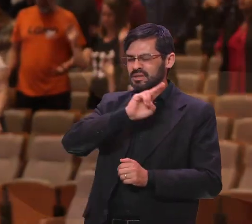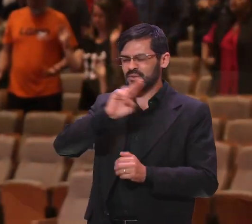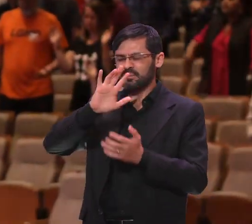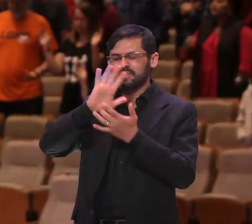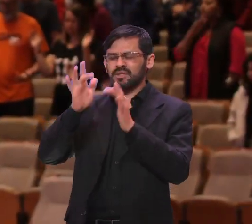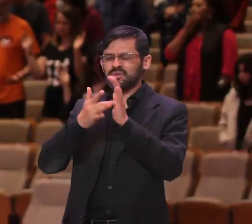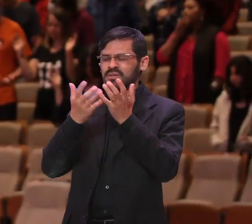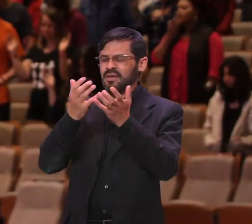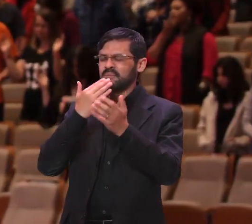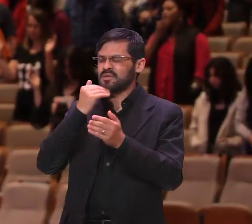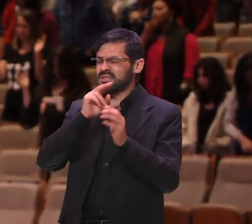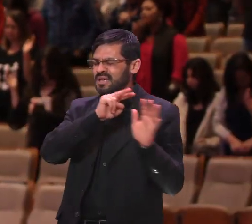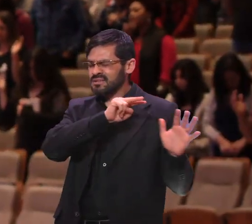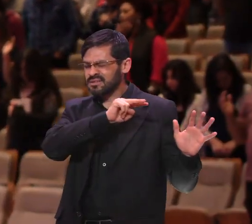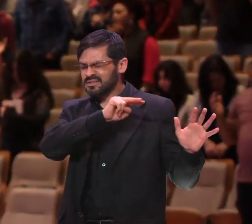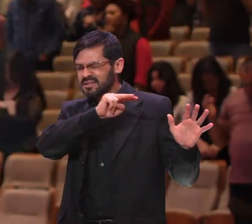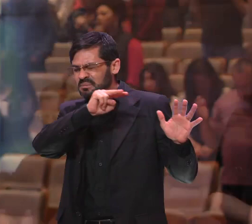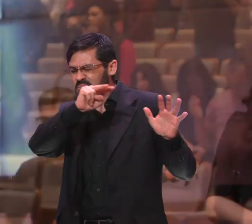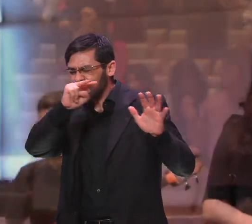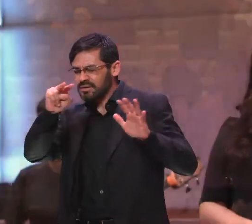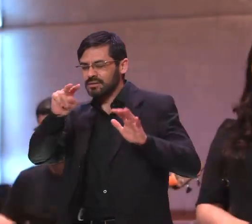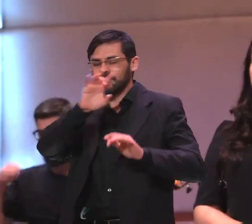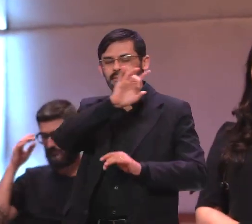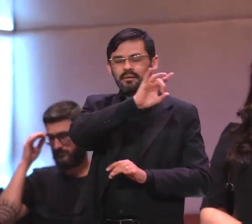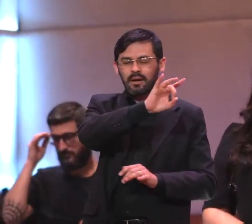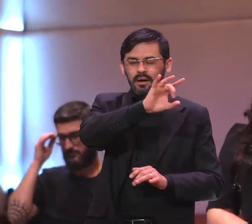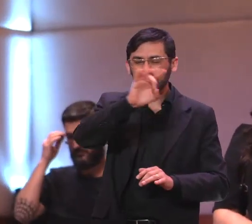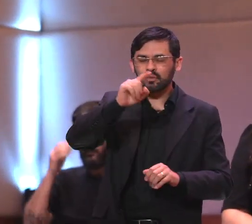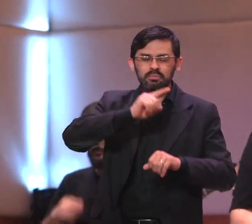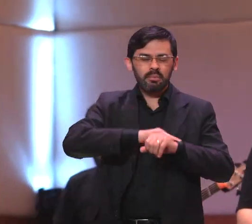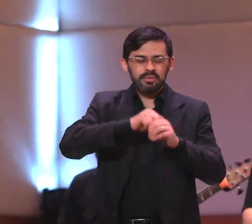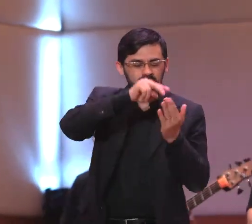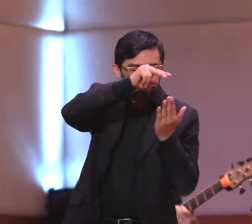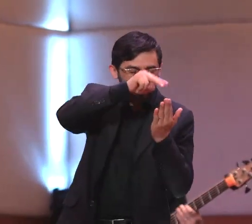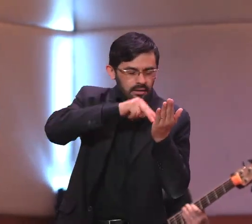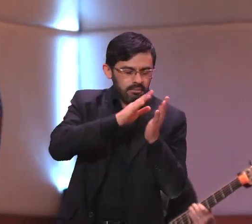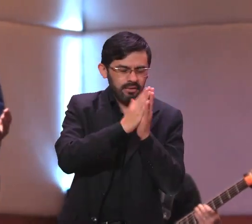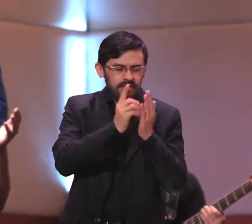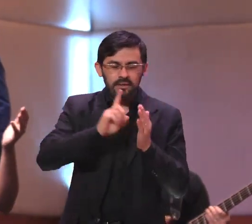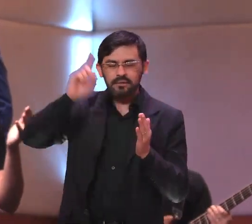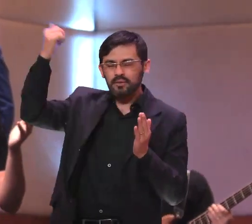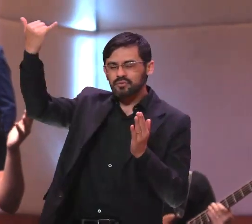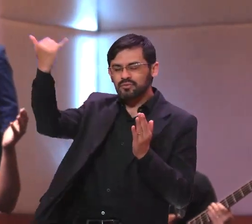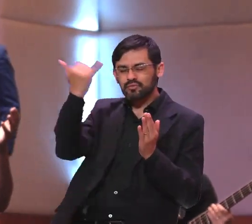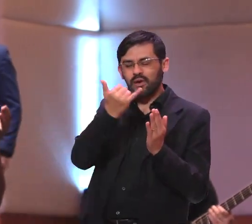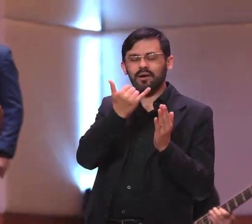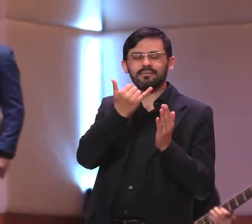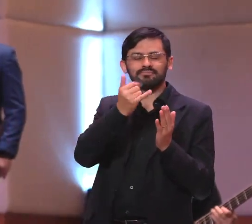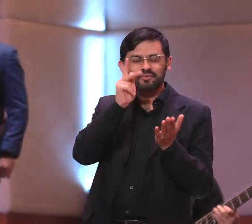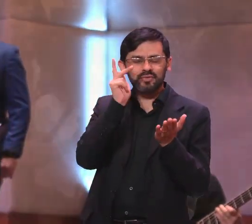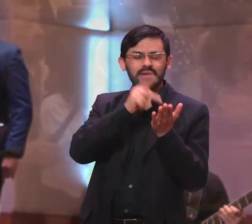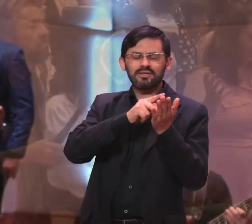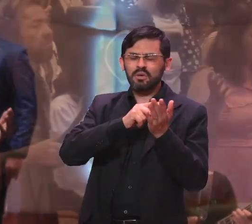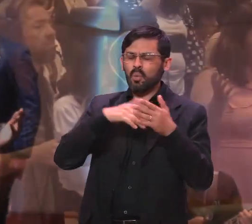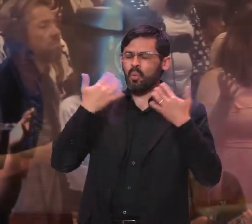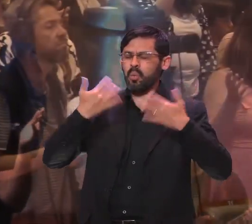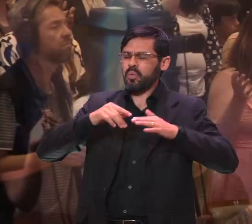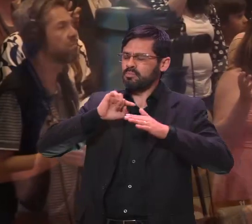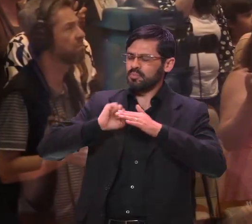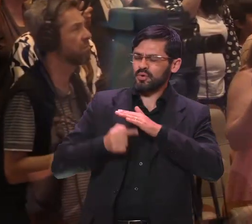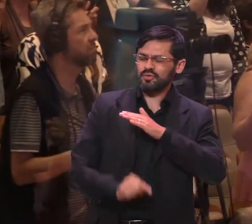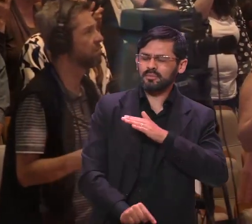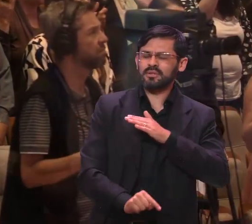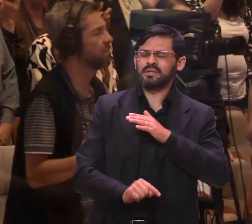quero pedir que essa semana os meus irmãos, ao lerem a Bíblia, o Senhor fale com eles profundamente,